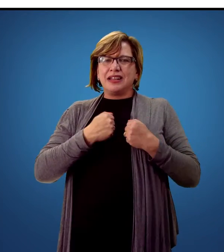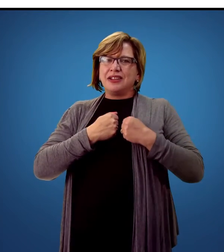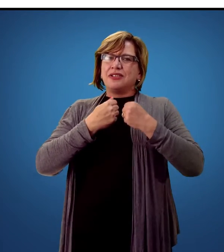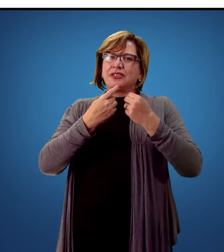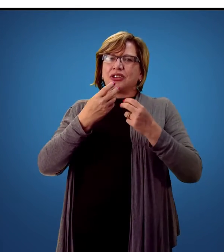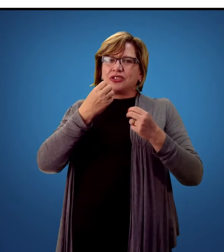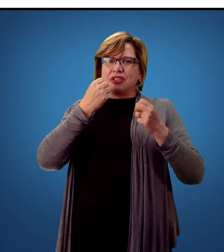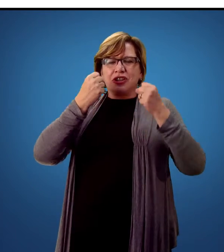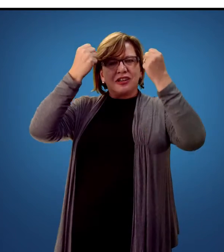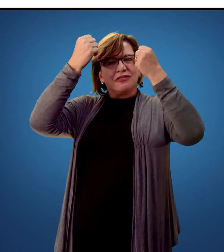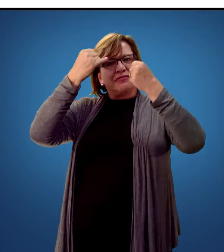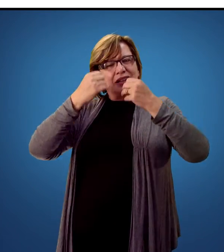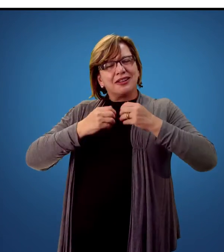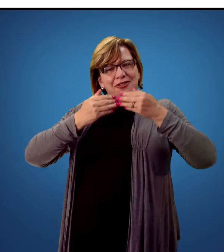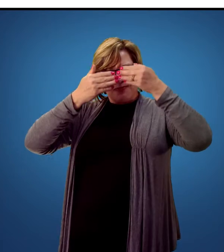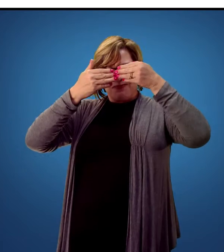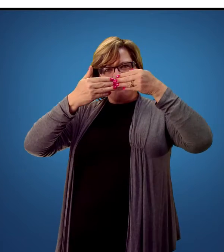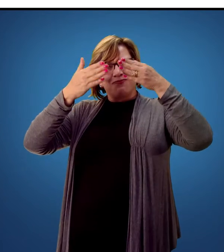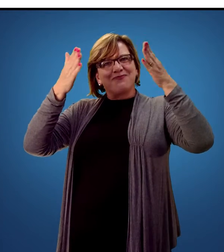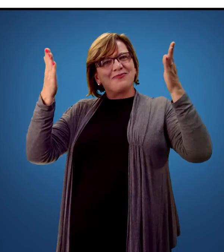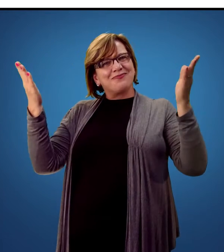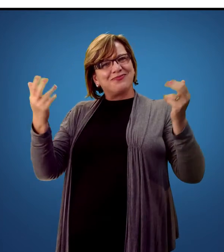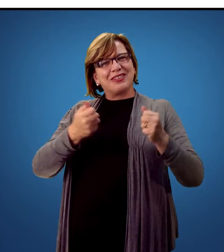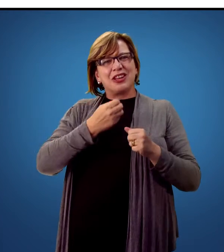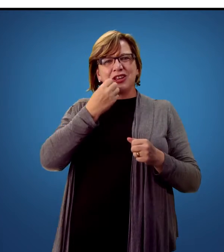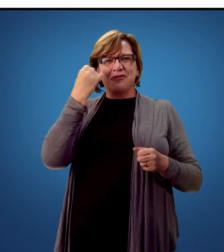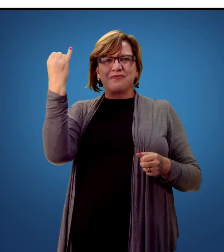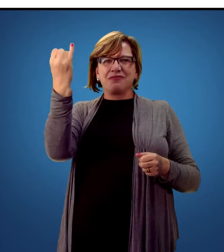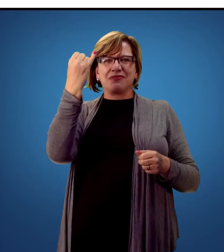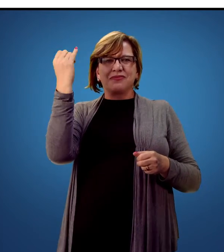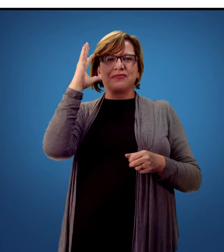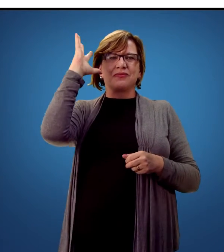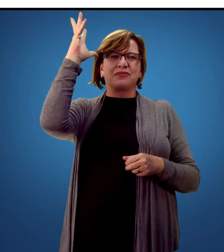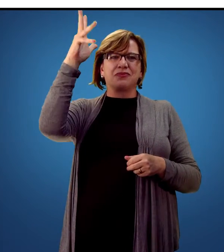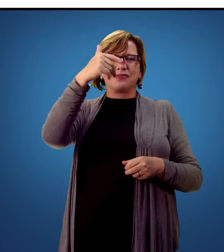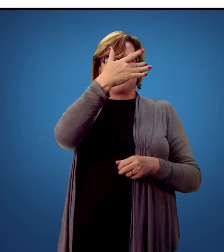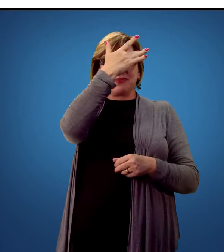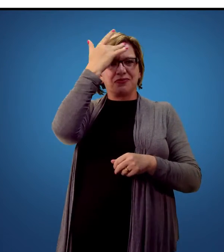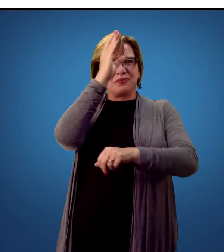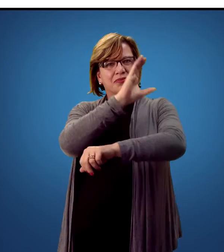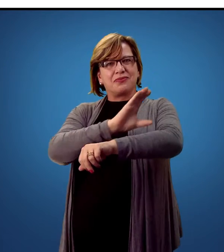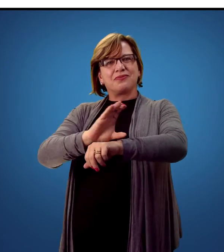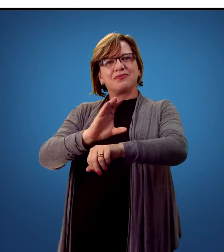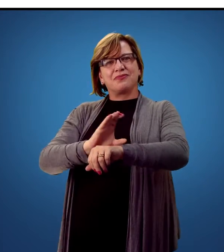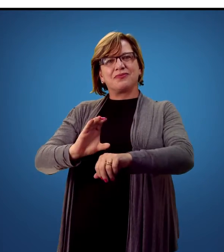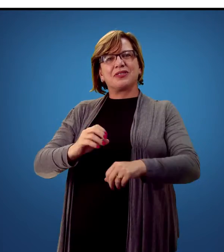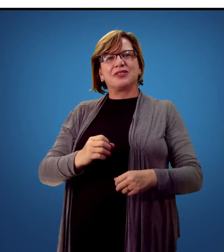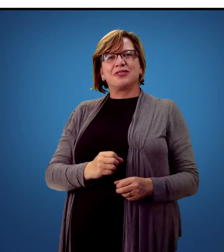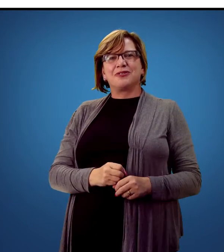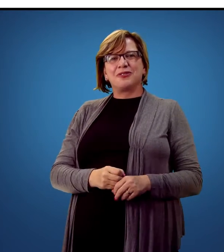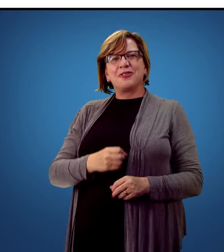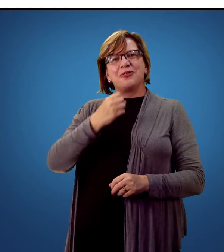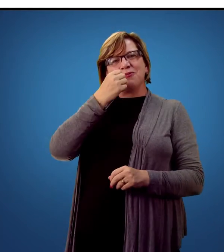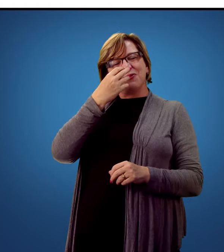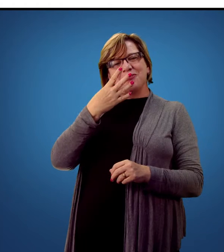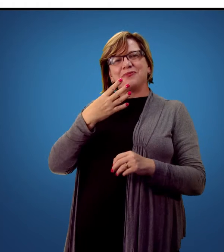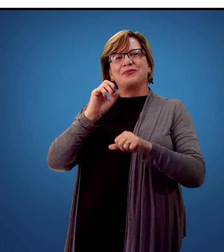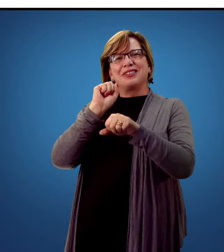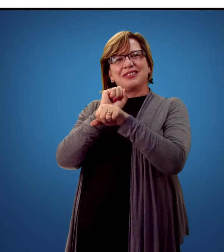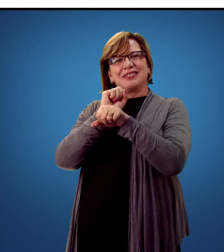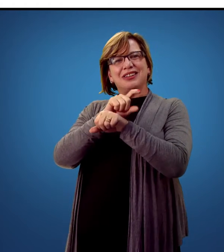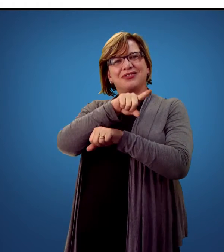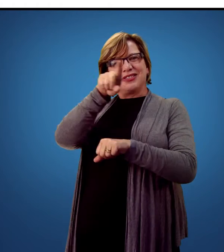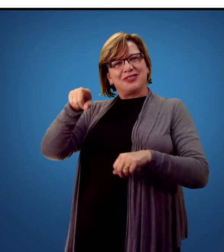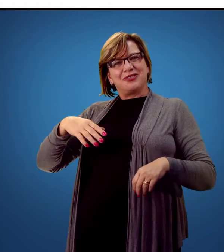a nossa fala seja realmente valia para todos os nossos cursos bom alunos espero que tenham gostado da entrevista